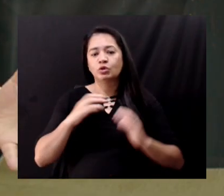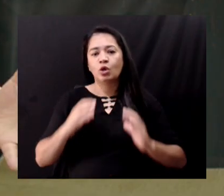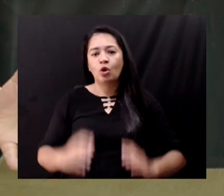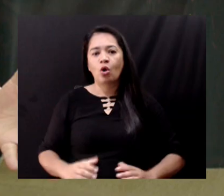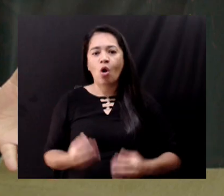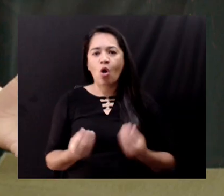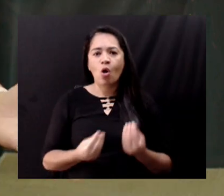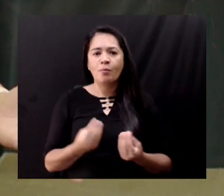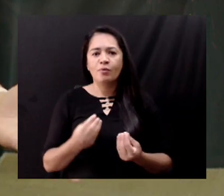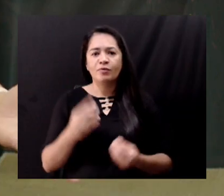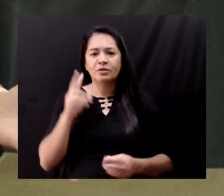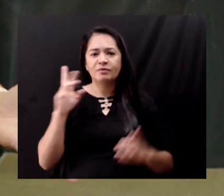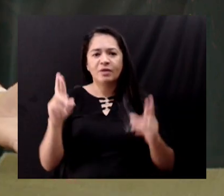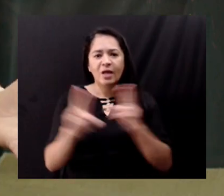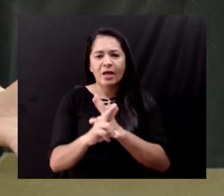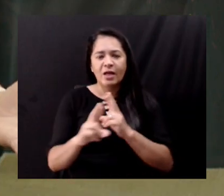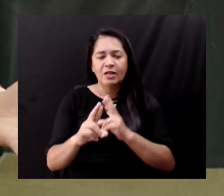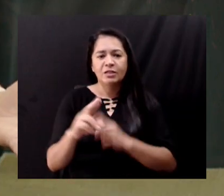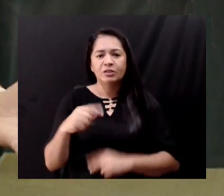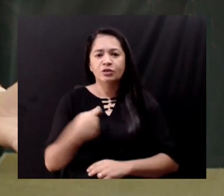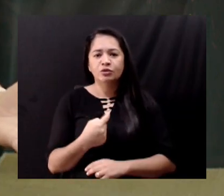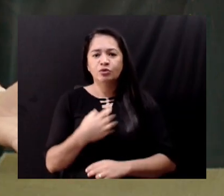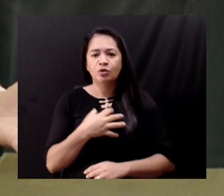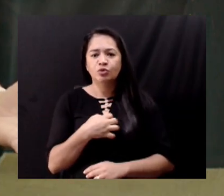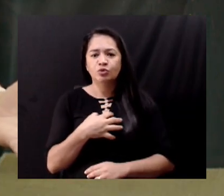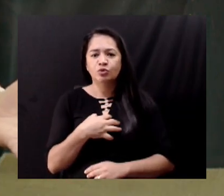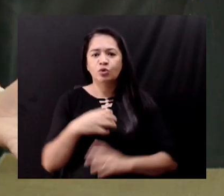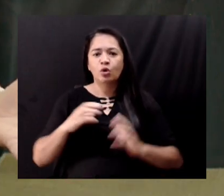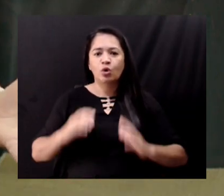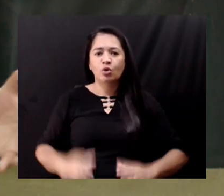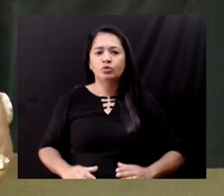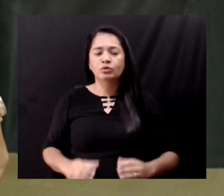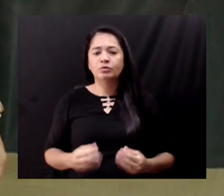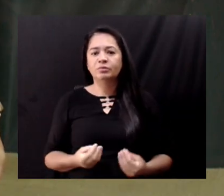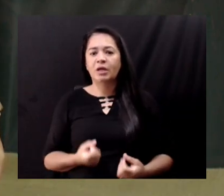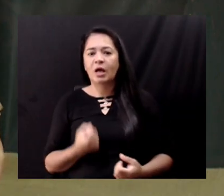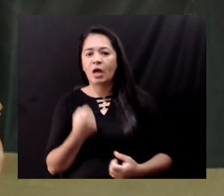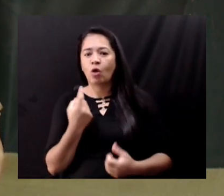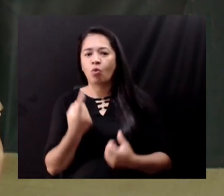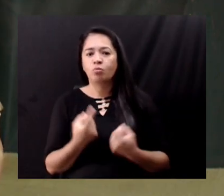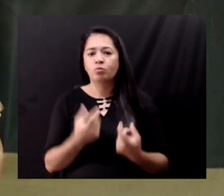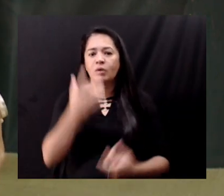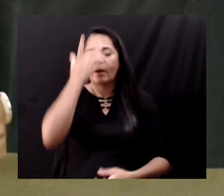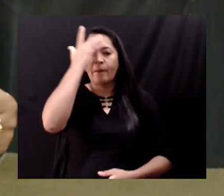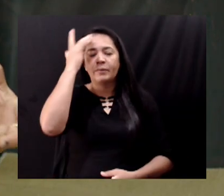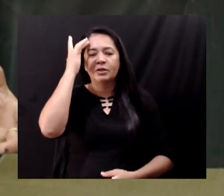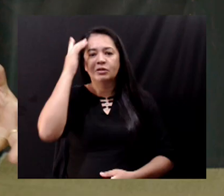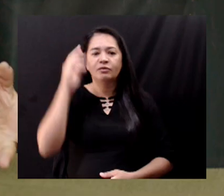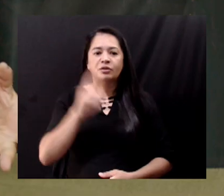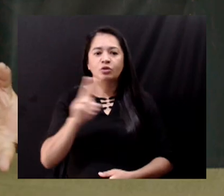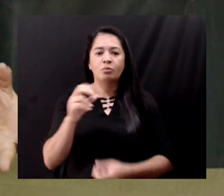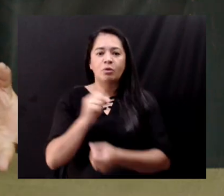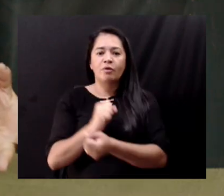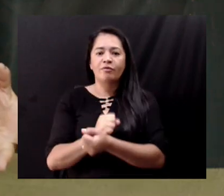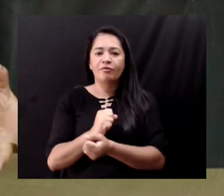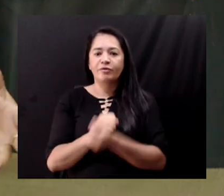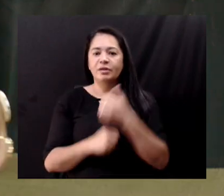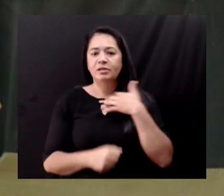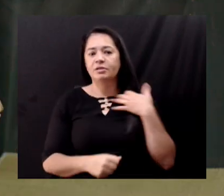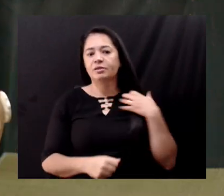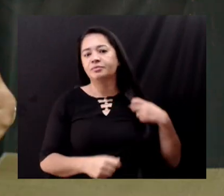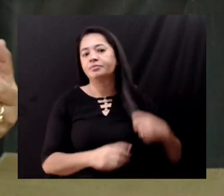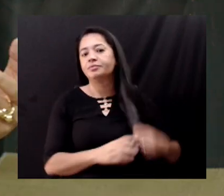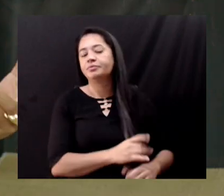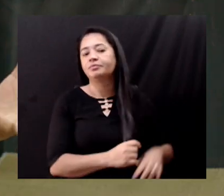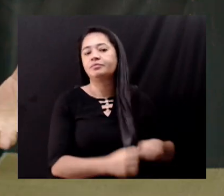nosso comportamento, que muitas pessoas chamam de vício, né? A gente pode falar em dependência alimentar ou algo mais relacionado